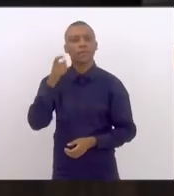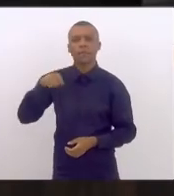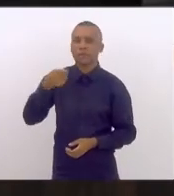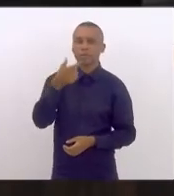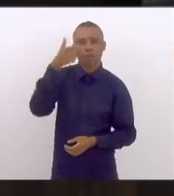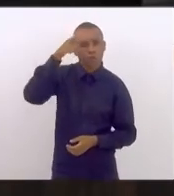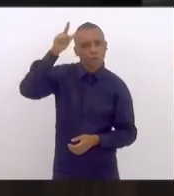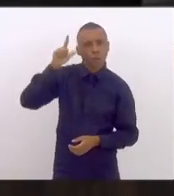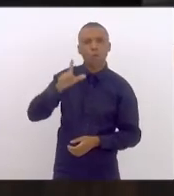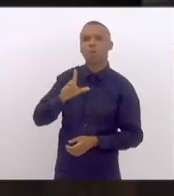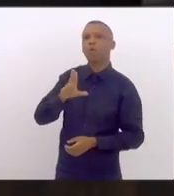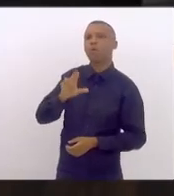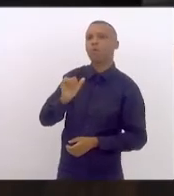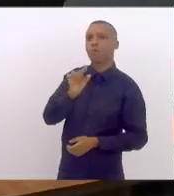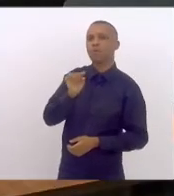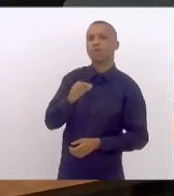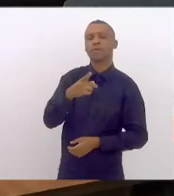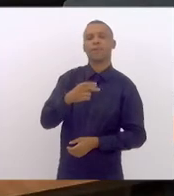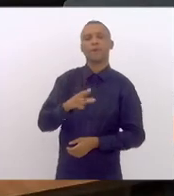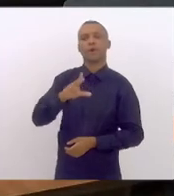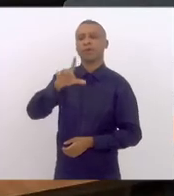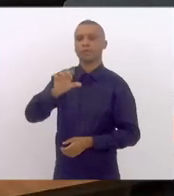Luiz Paulo